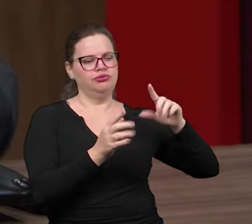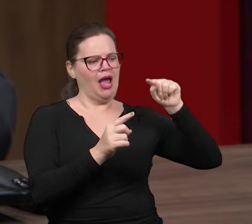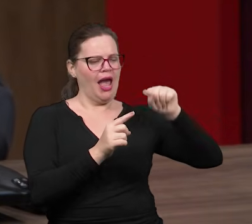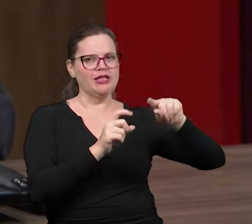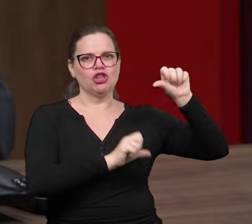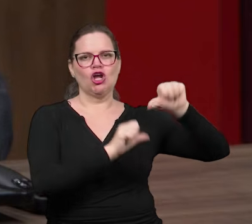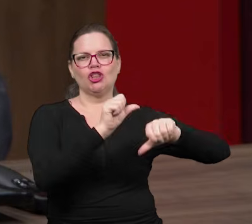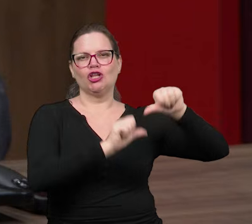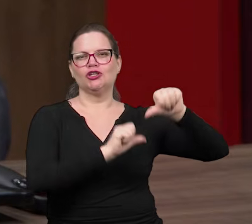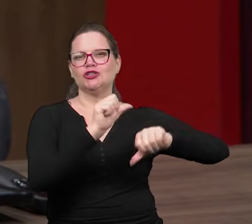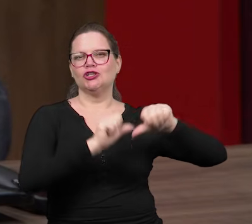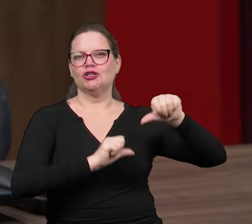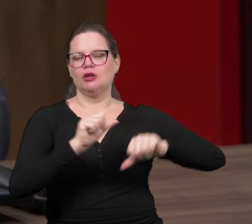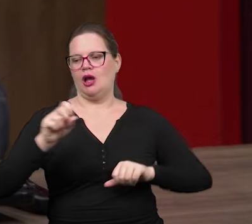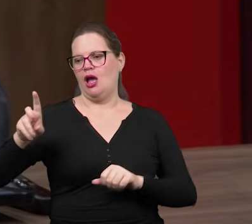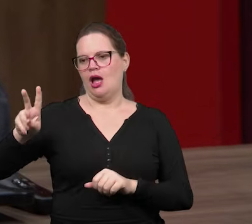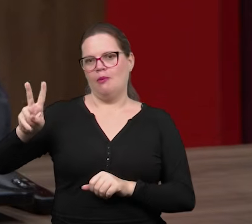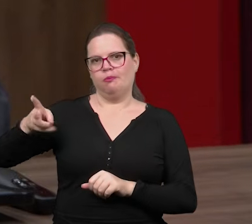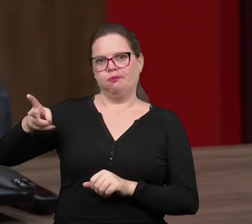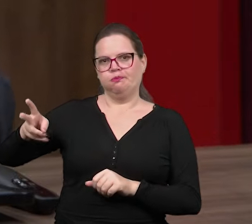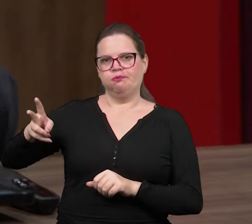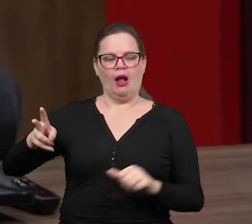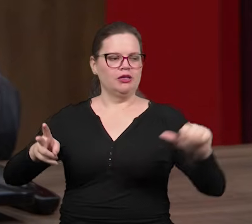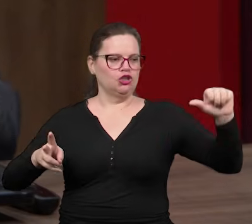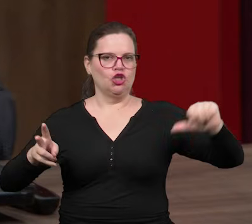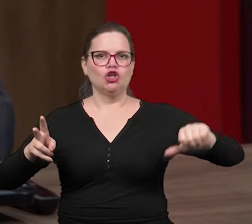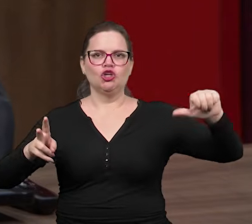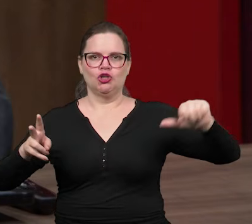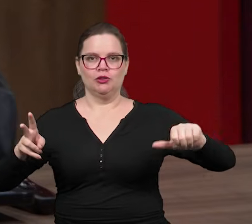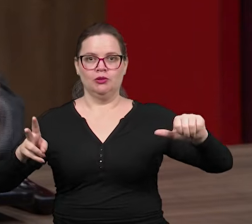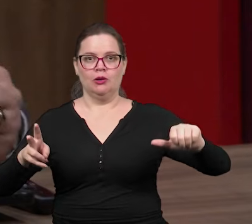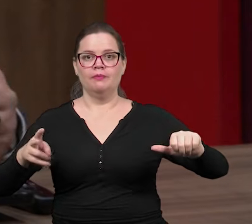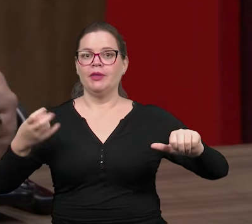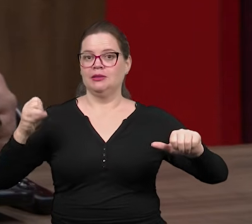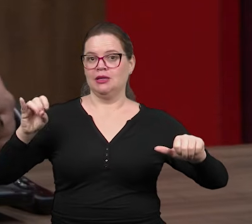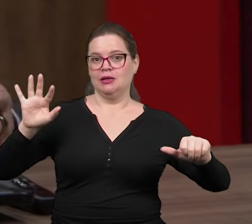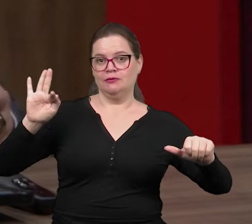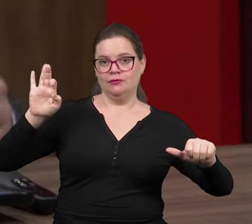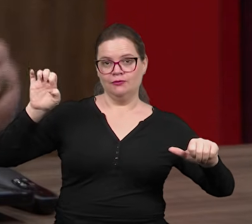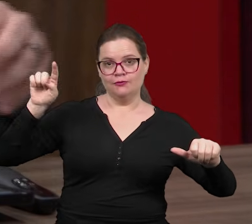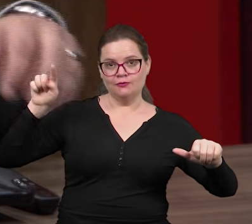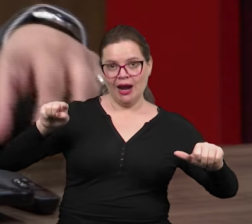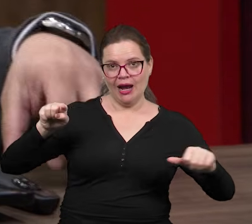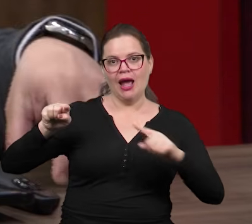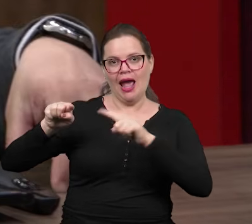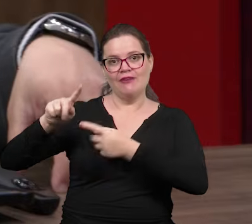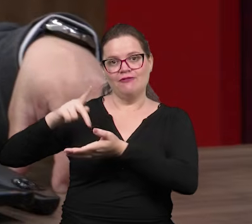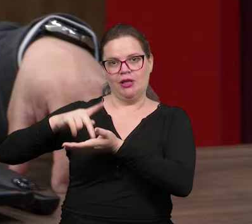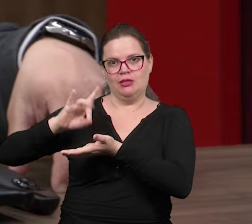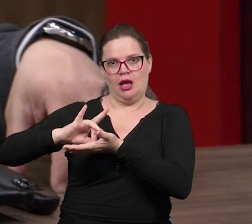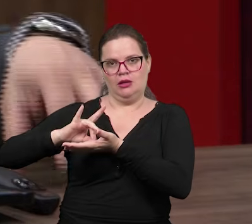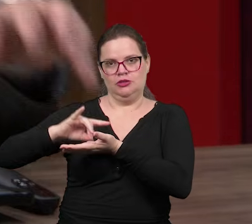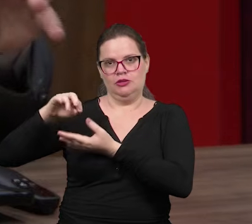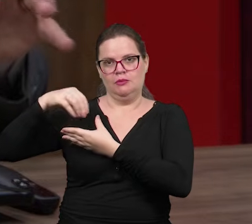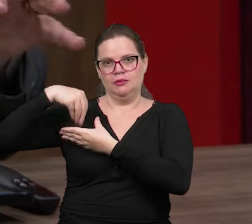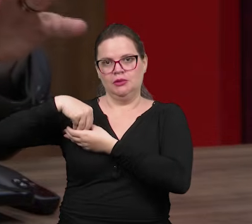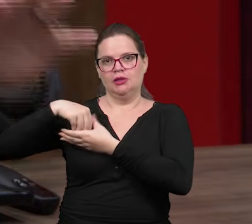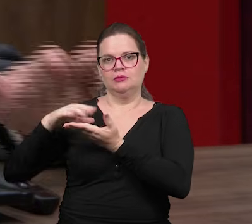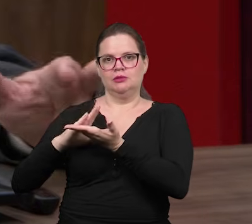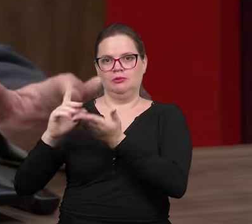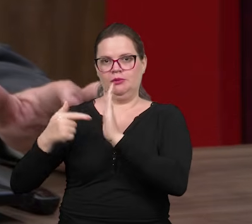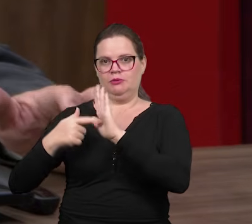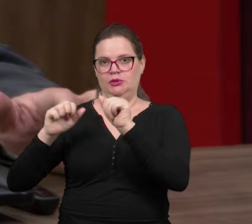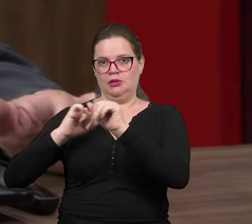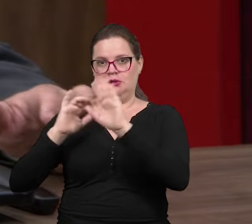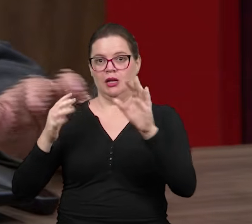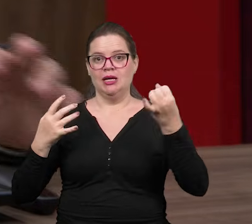tentar trazer para os irmãos essas informações. Então, toda vez que o irmão vê a gente falando da fé verdadeira, nós estamos falando de uma fé bíblica, uma fé estabelecida